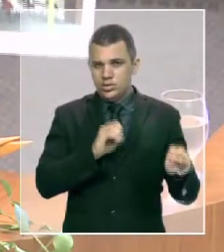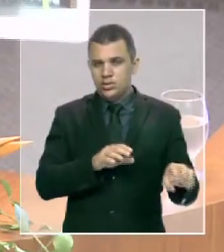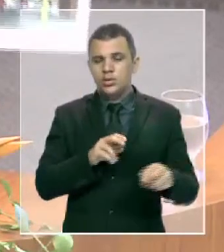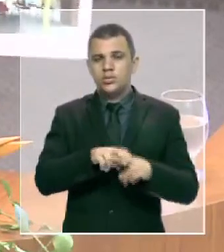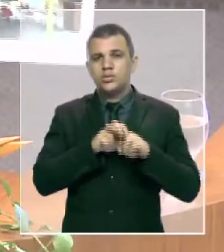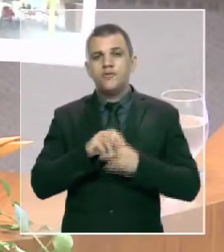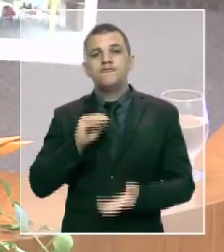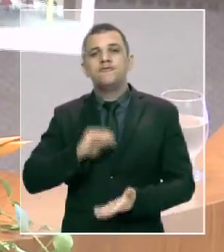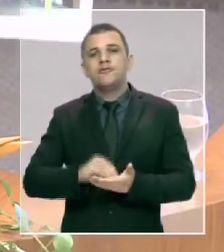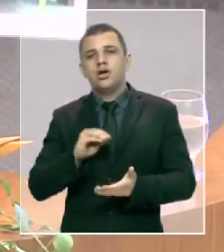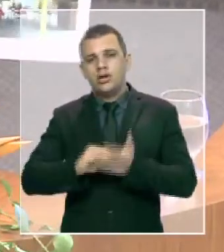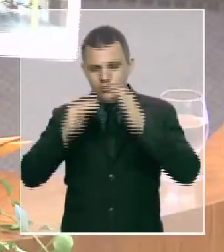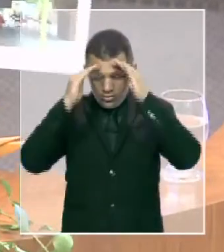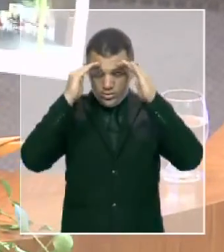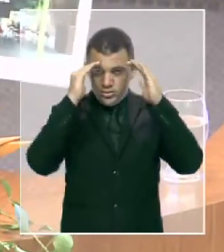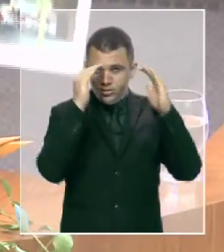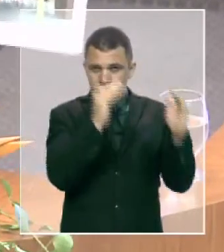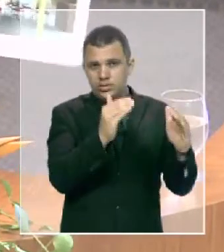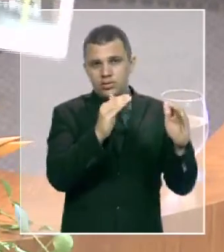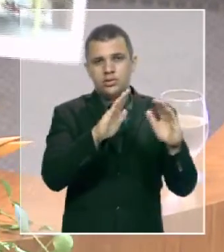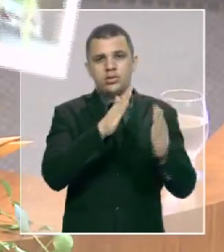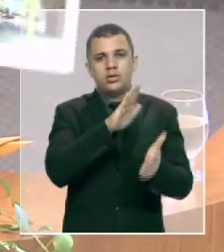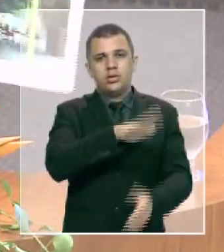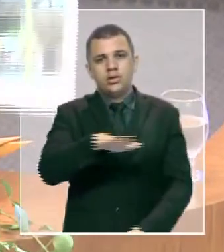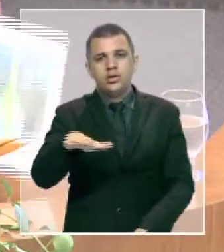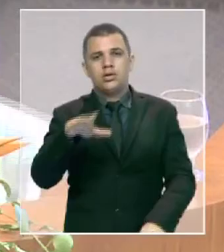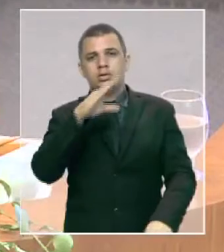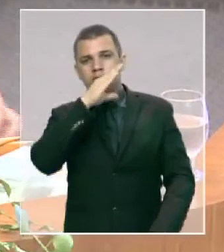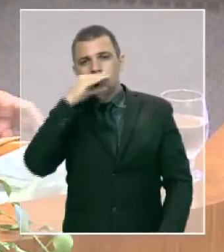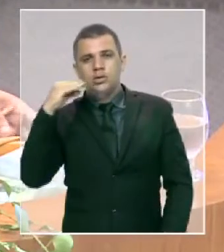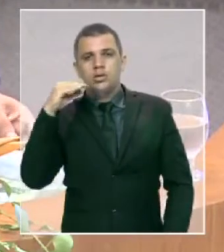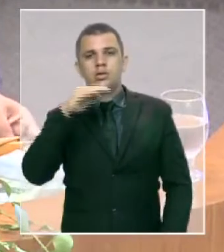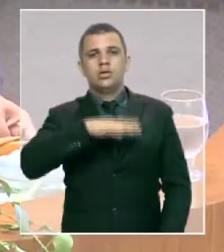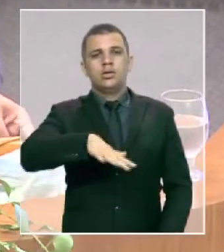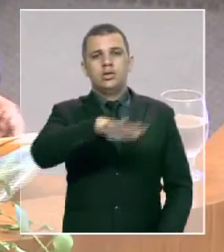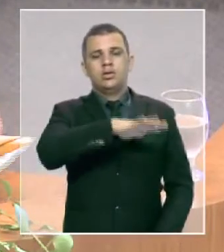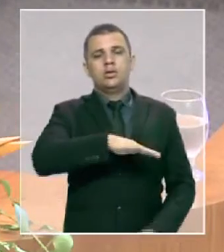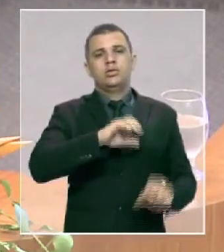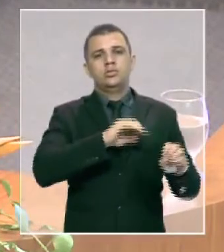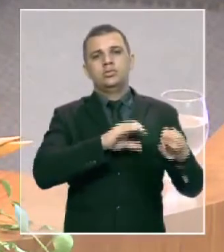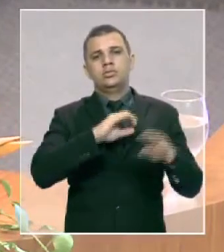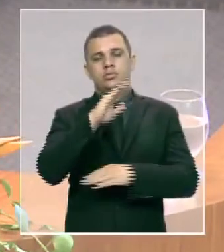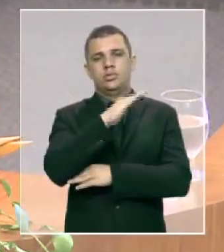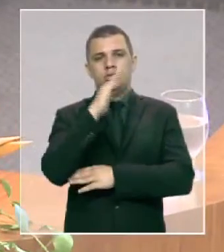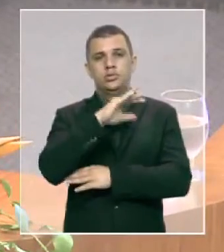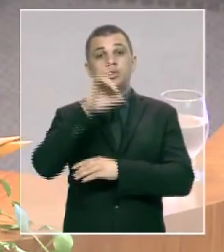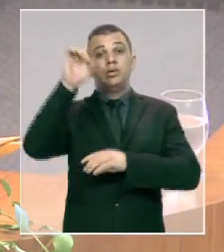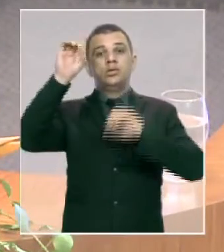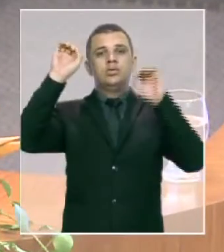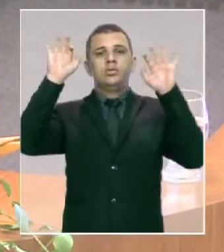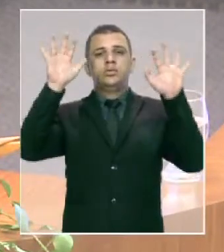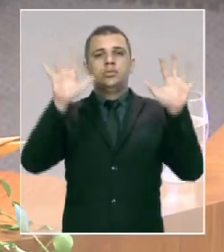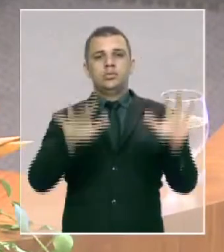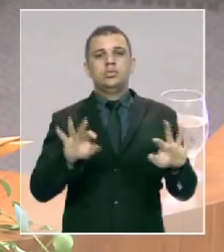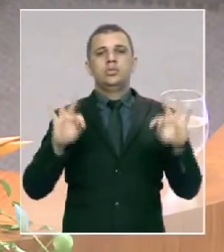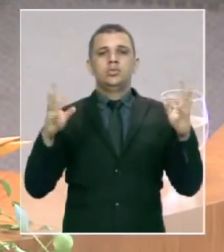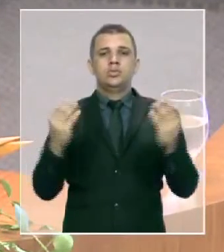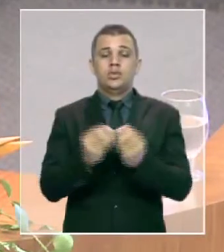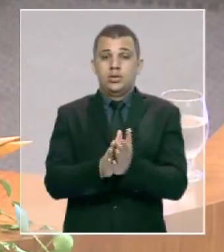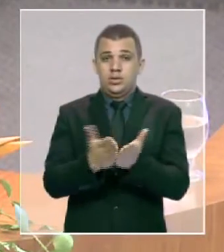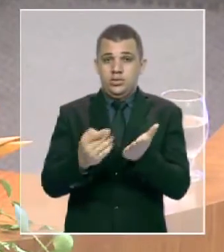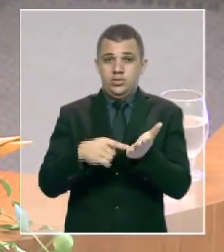respeito às crianças e aos adolescentes e à educação de Alcântara. Que Deus abençoe a todos. A palavra do Senhor nos